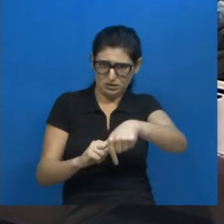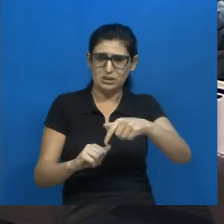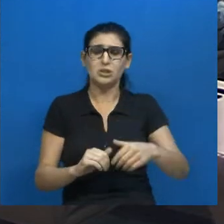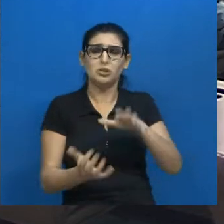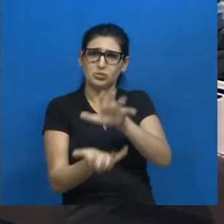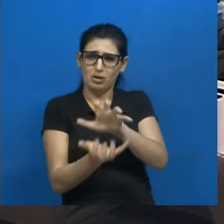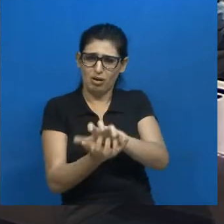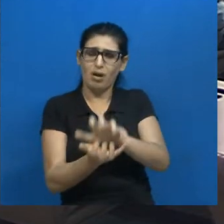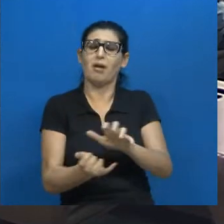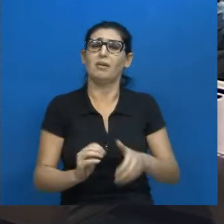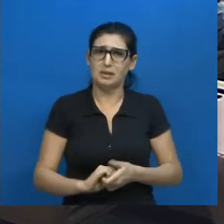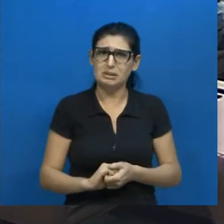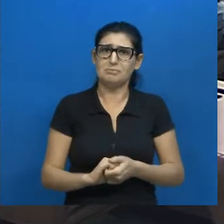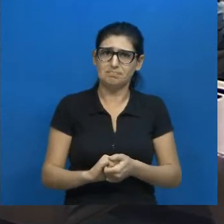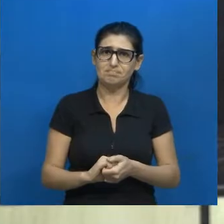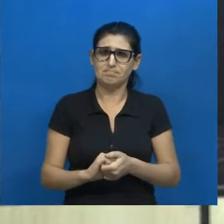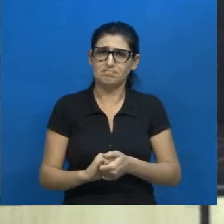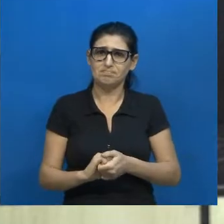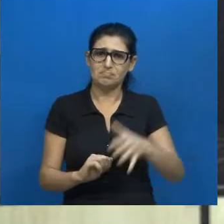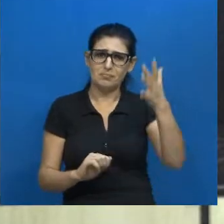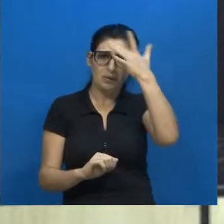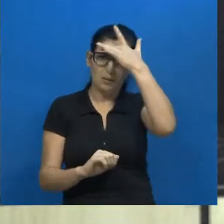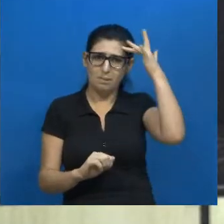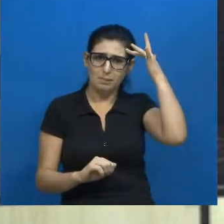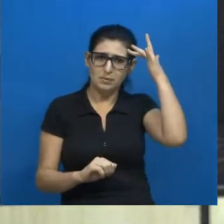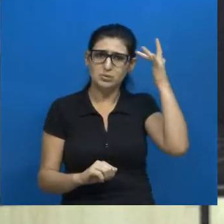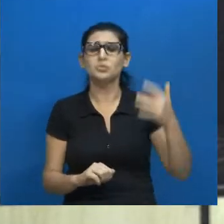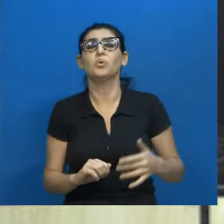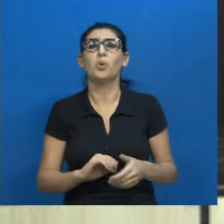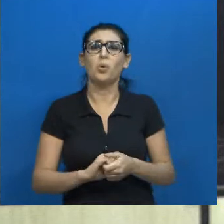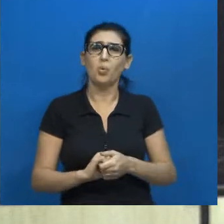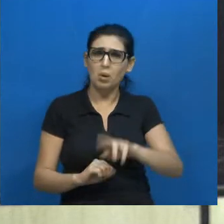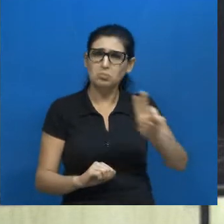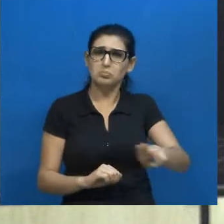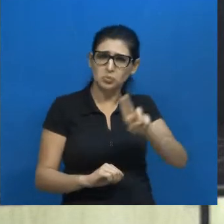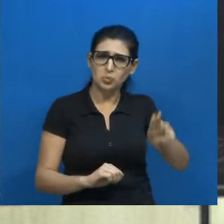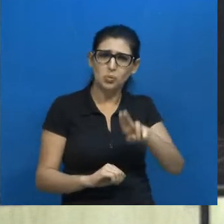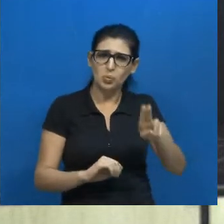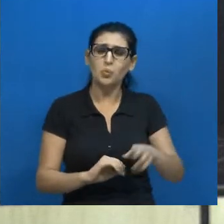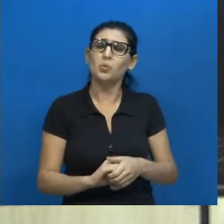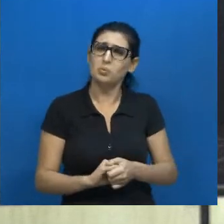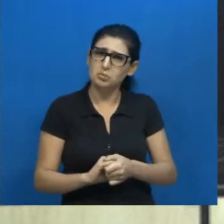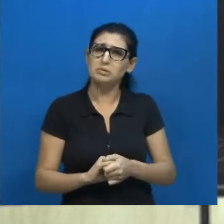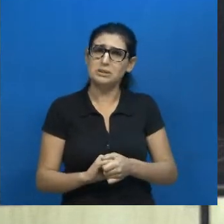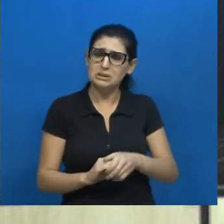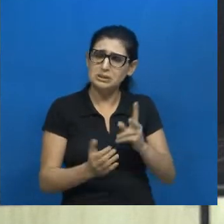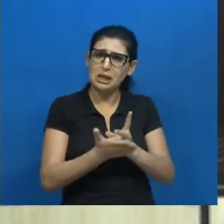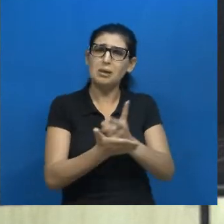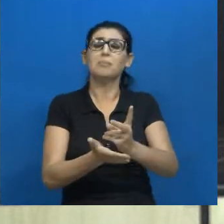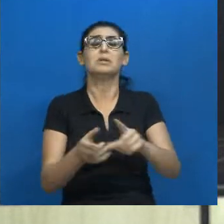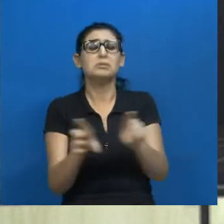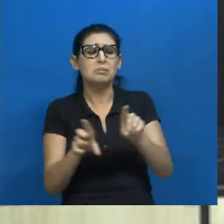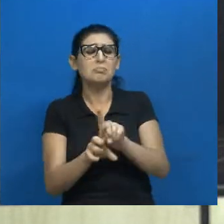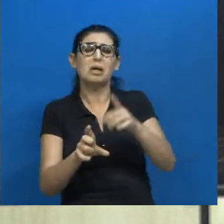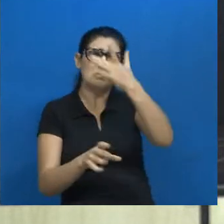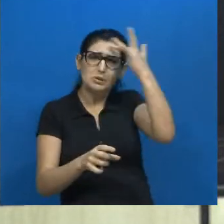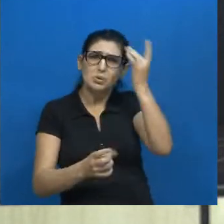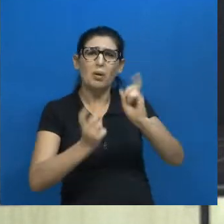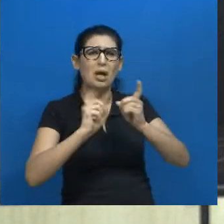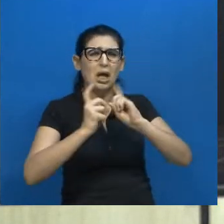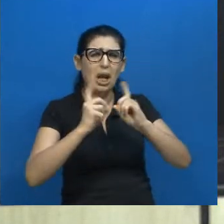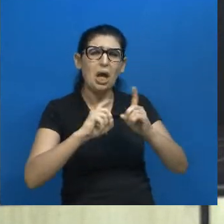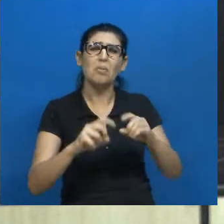os passageiros da nossa empresa de ônibus operadora aqui, que são os que sempre reclamam com a gente e estão falando com a